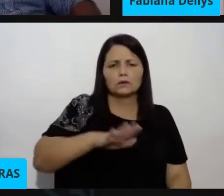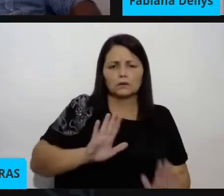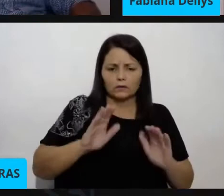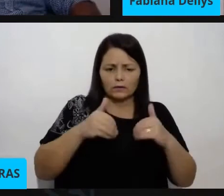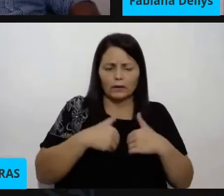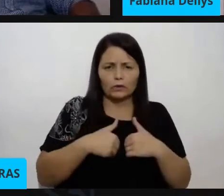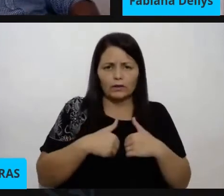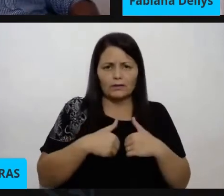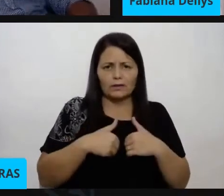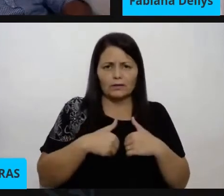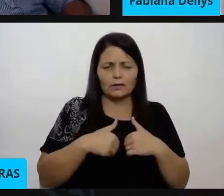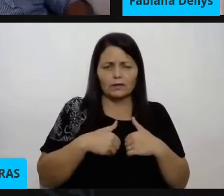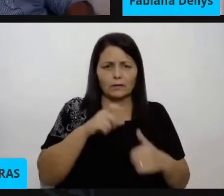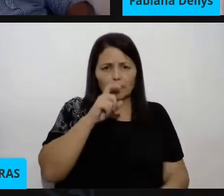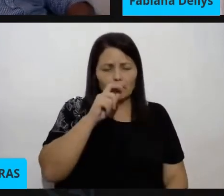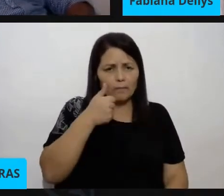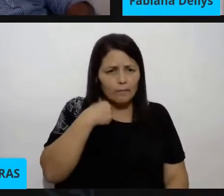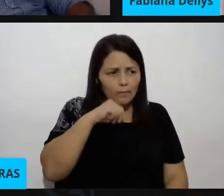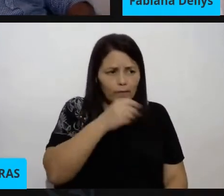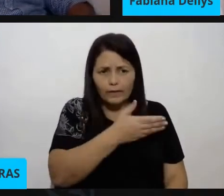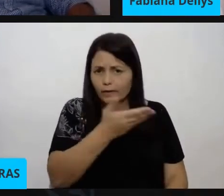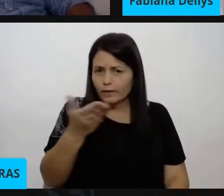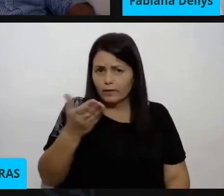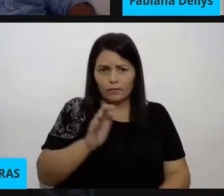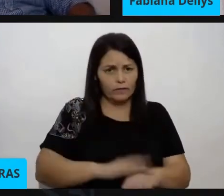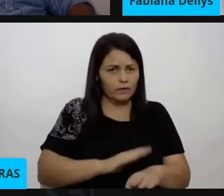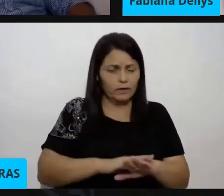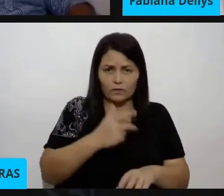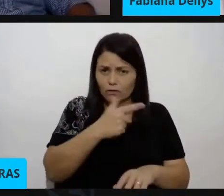país. E é vocês que vão ter que fazer de novo.